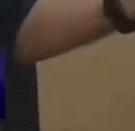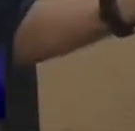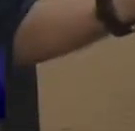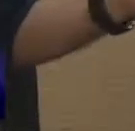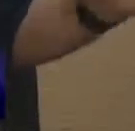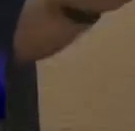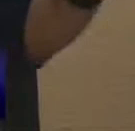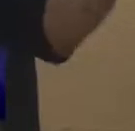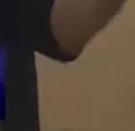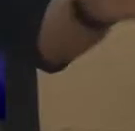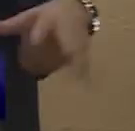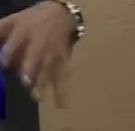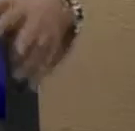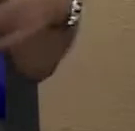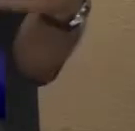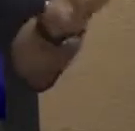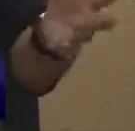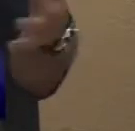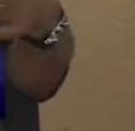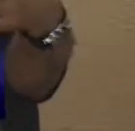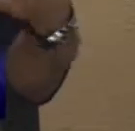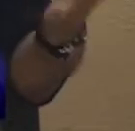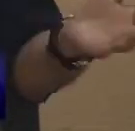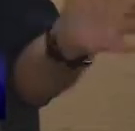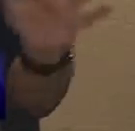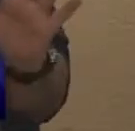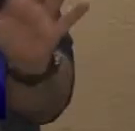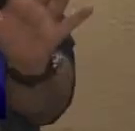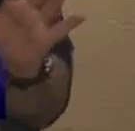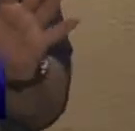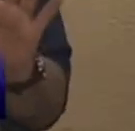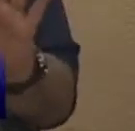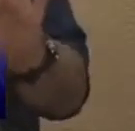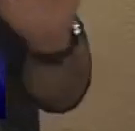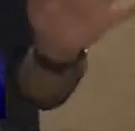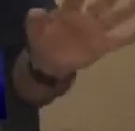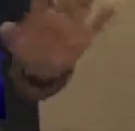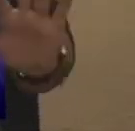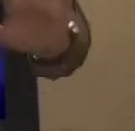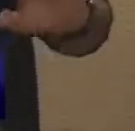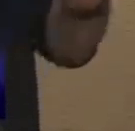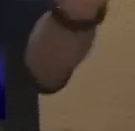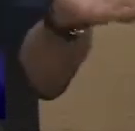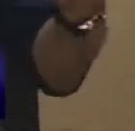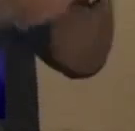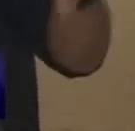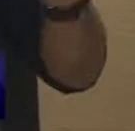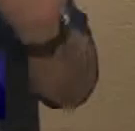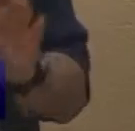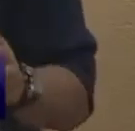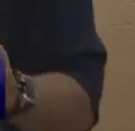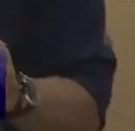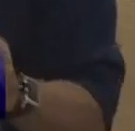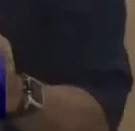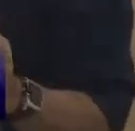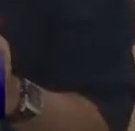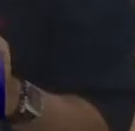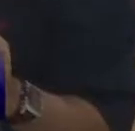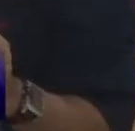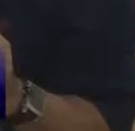da prefeitura, né, das receitas de ISS e IPTU. A mesma forma como se a